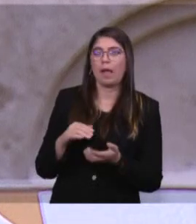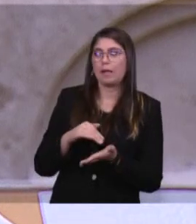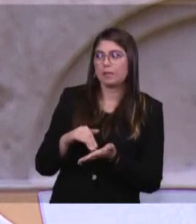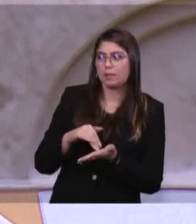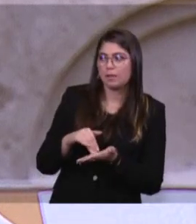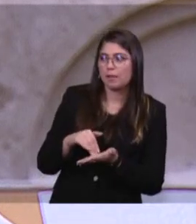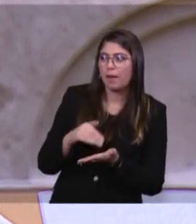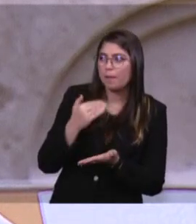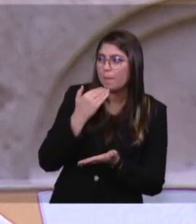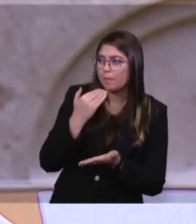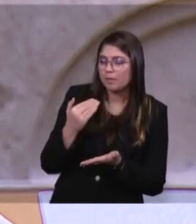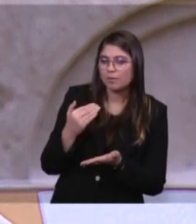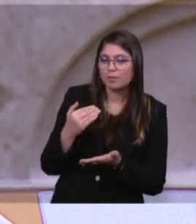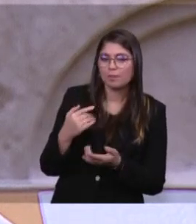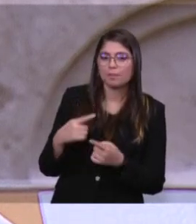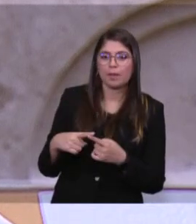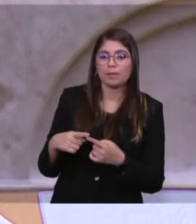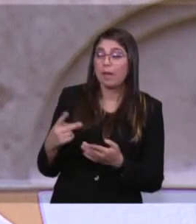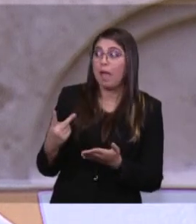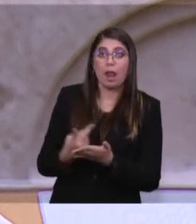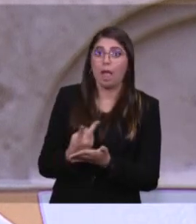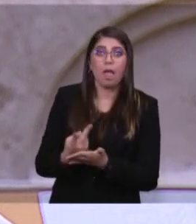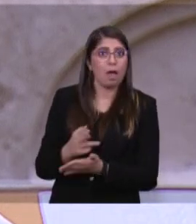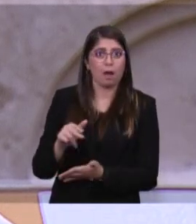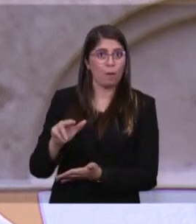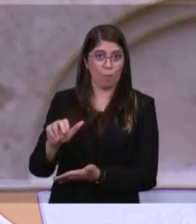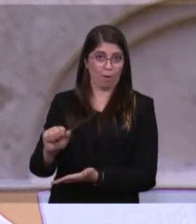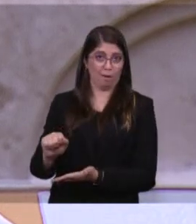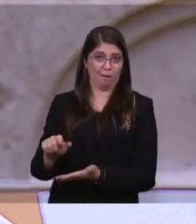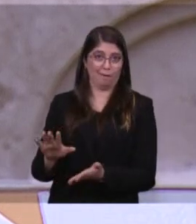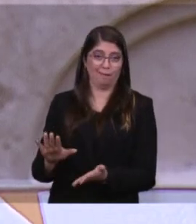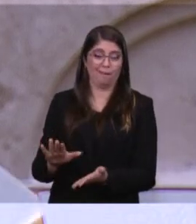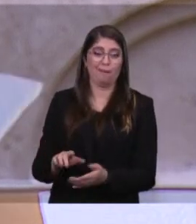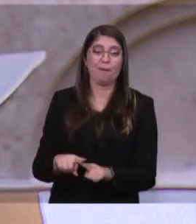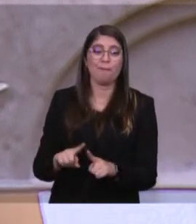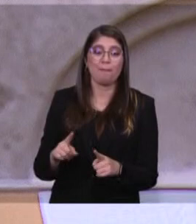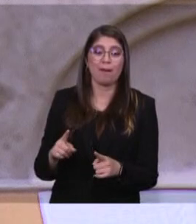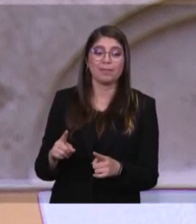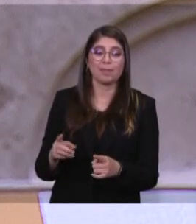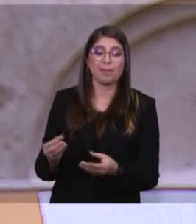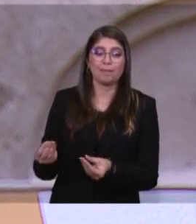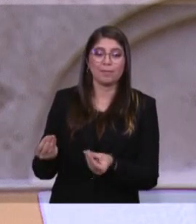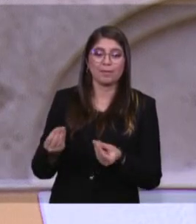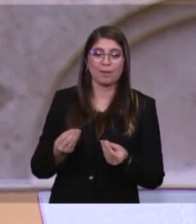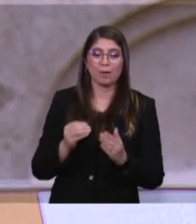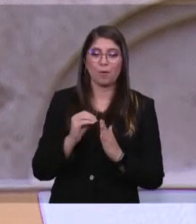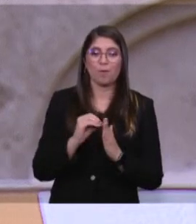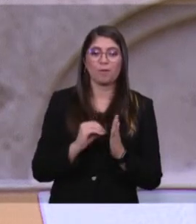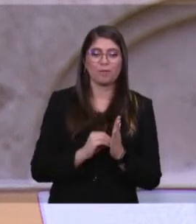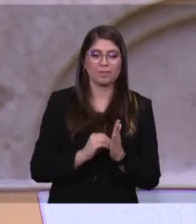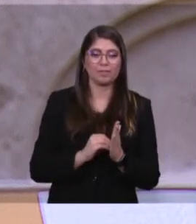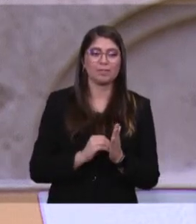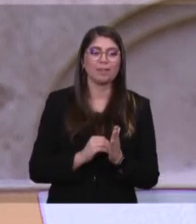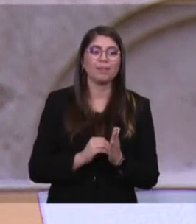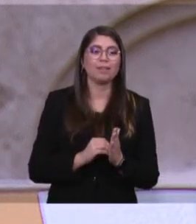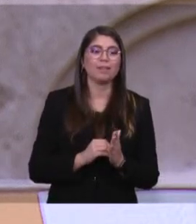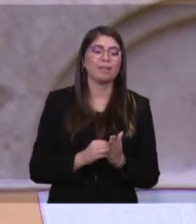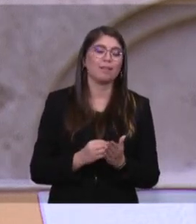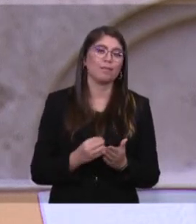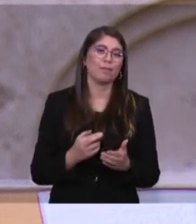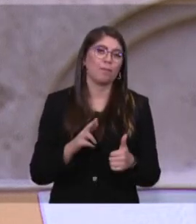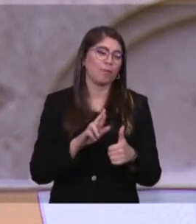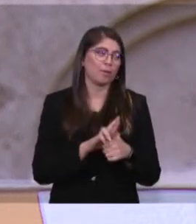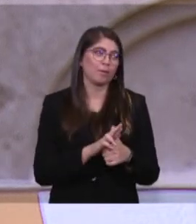secretária Carmen Lili, que tem a fama de não cometer nenhum erro. Na pauta DPF 973, requerente. E ela acaba de me entregar o ofício. Partido dos Trabalhadores e outros. A Procuradoria declinava. Com a